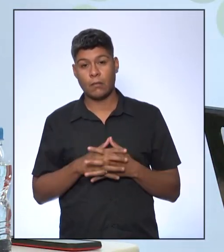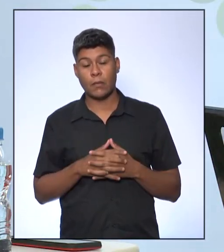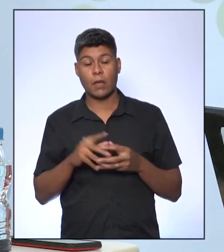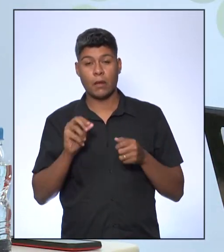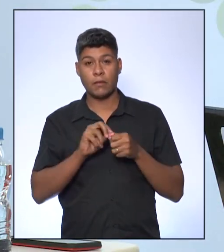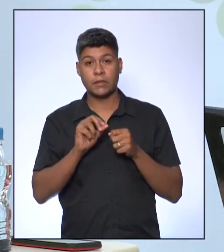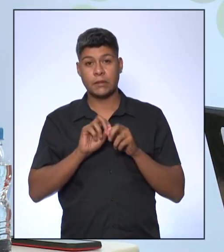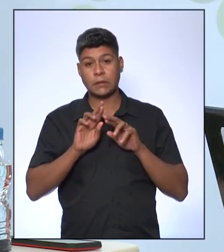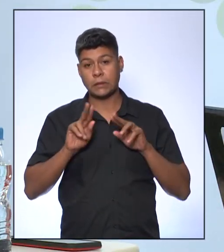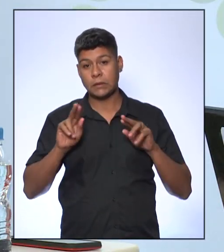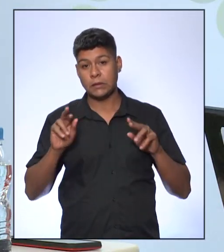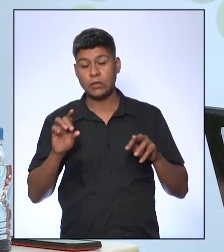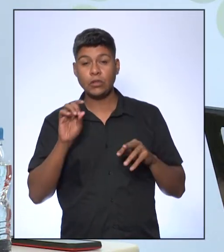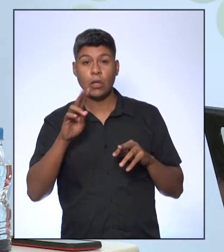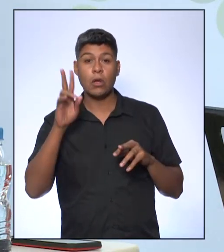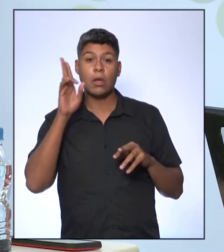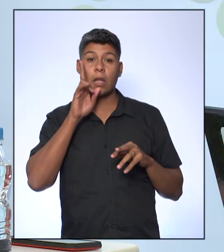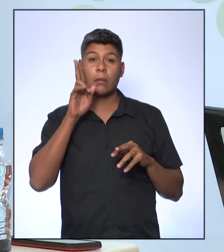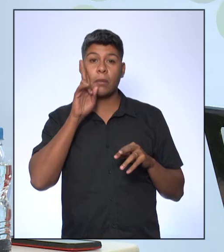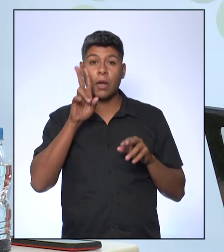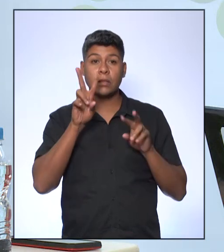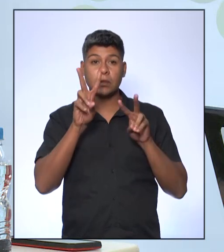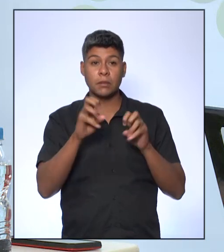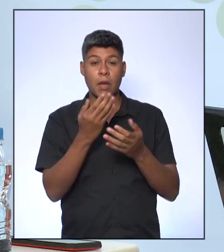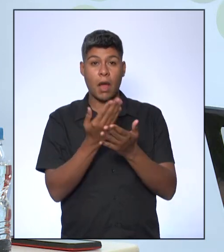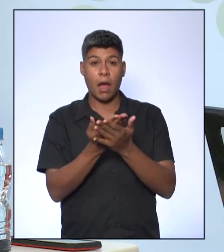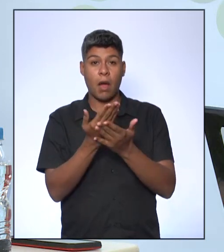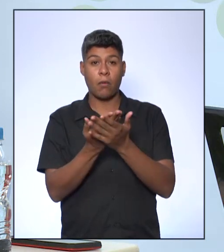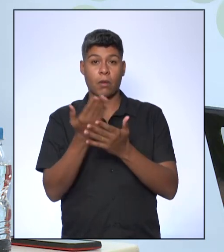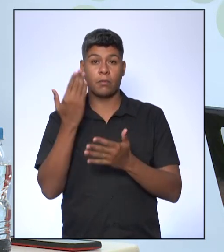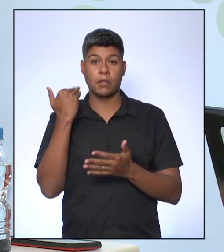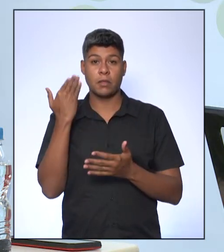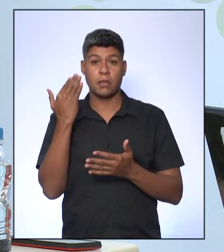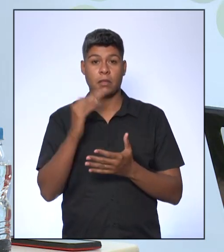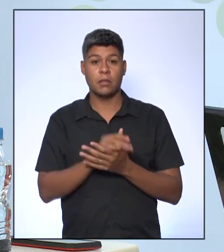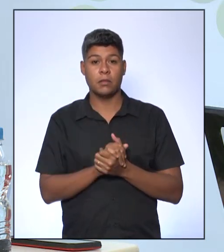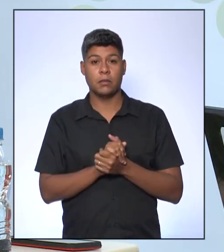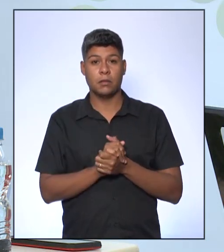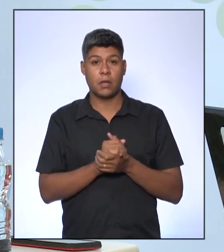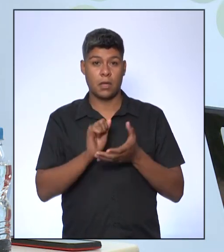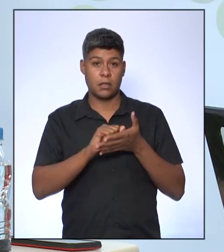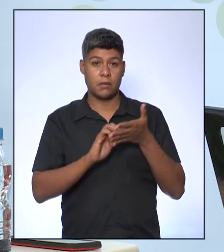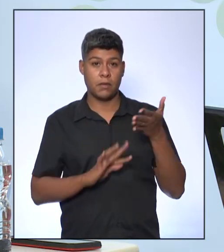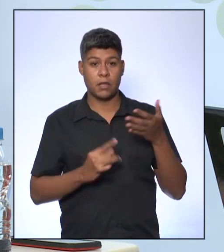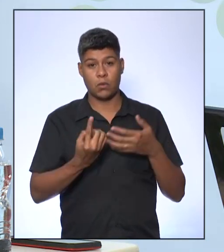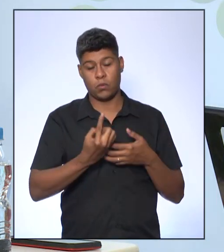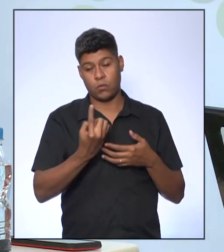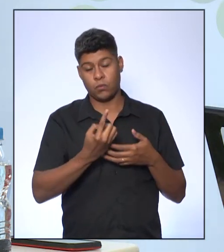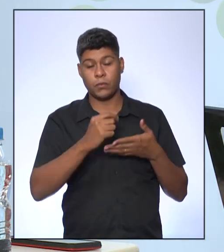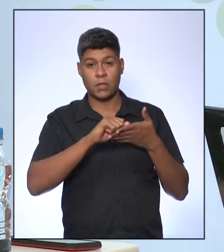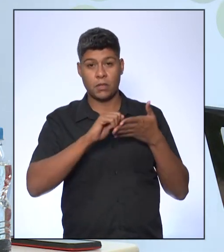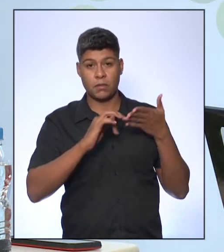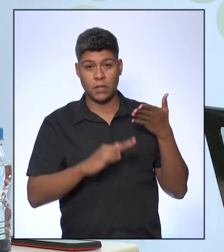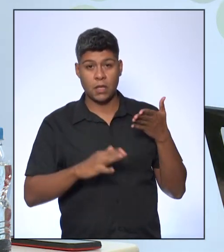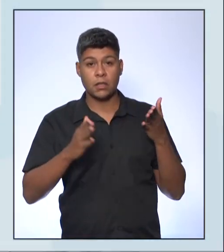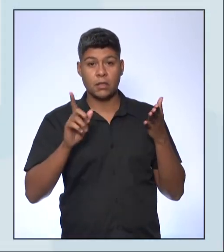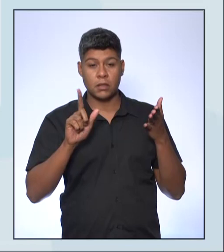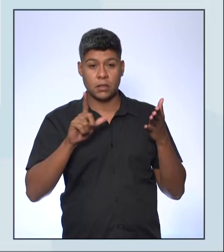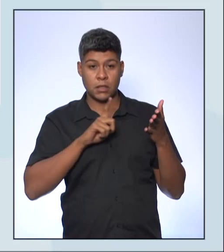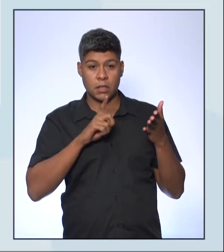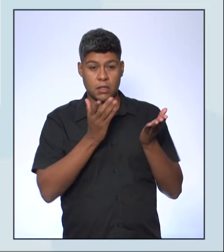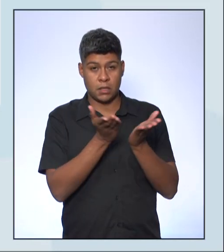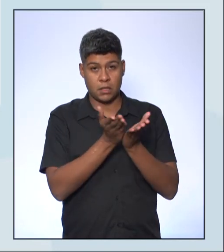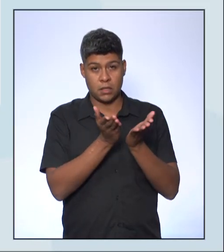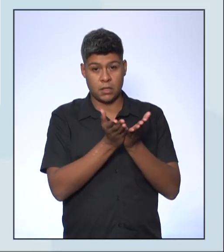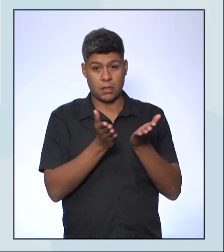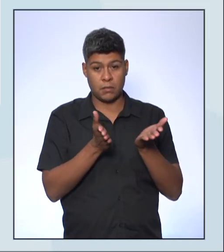fazendo muito, né, Jonas? Isso aí foi só para relembrar os assuntos da aula passada, né? Vamos para a atividade 1? Beleza. Essa é uma atividade que está no caderno do aluno, na